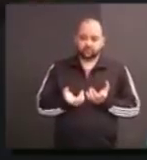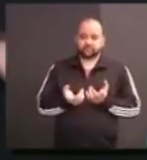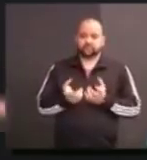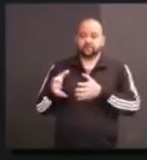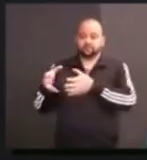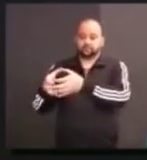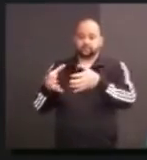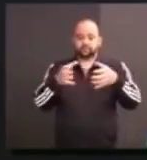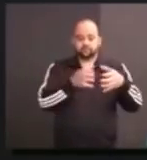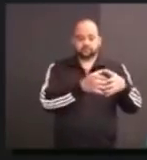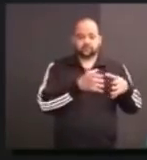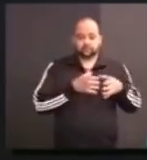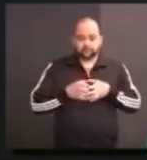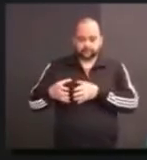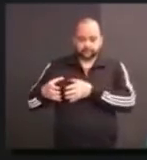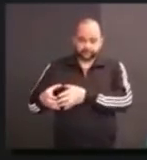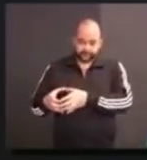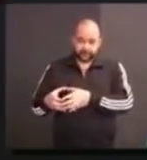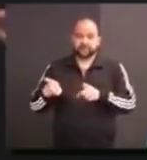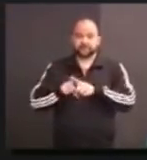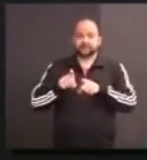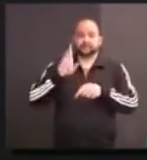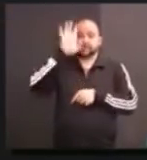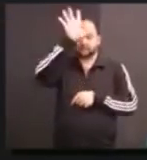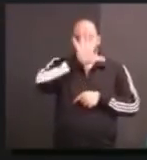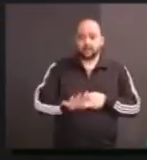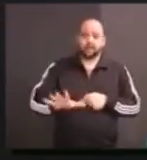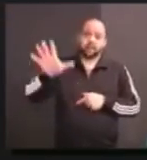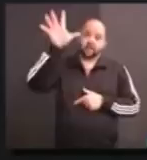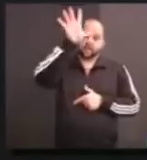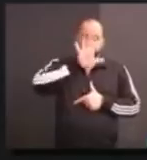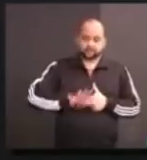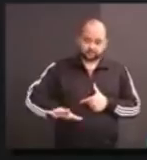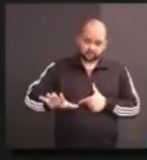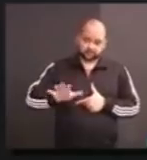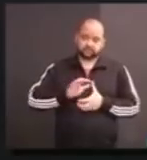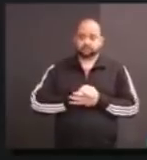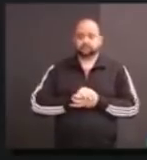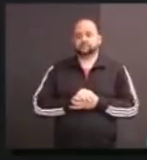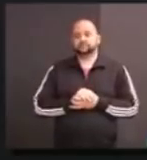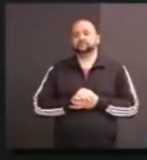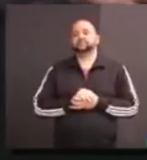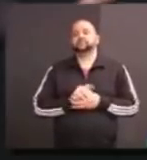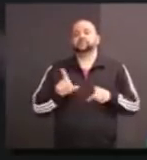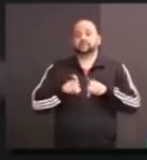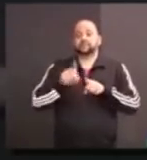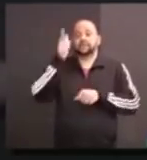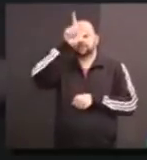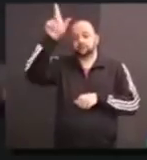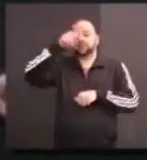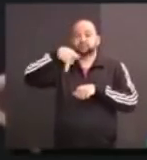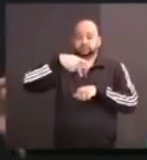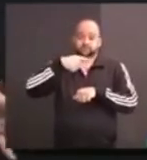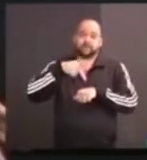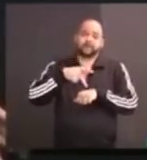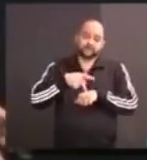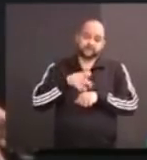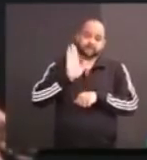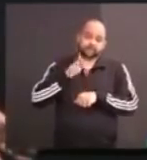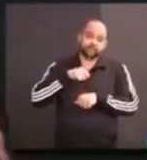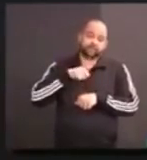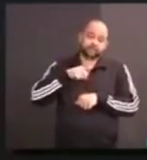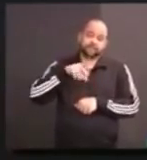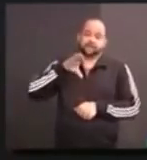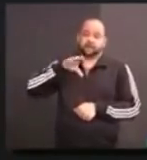regionais e nacionais e até no estrangeiro, porque já foi realizado também em